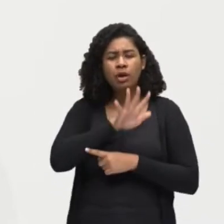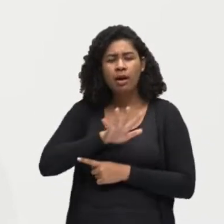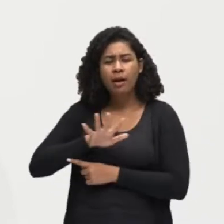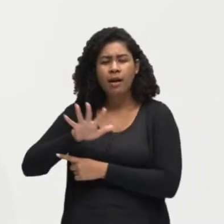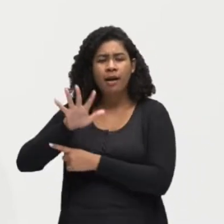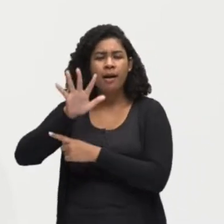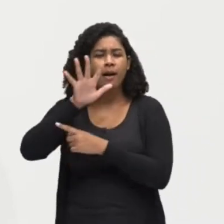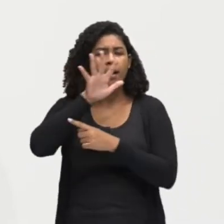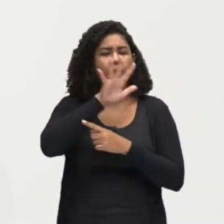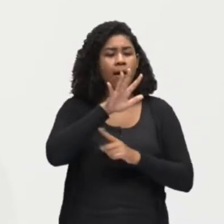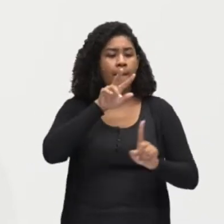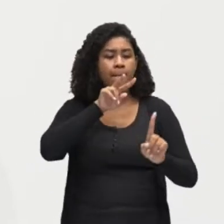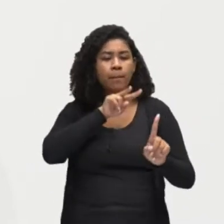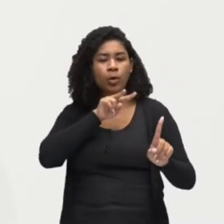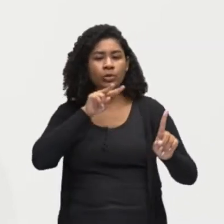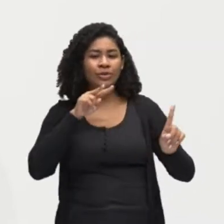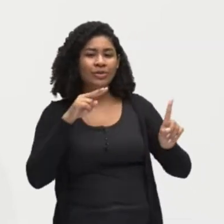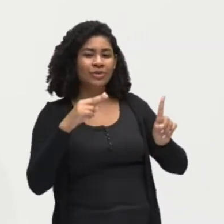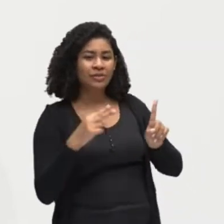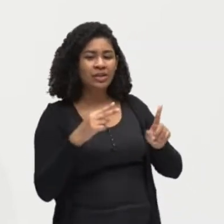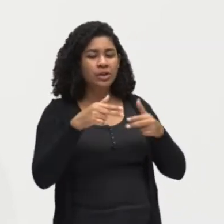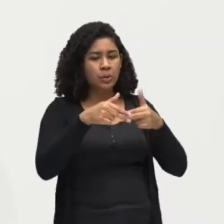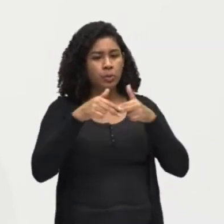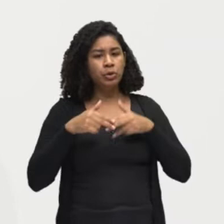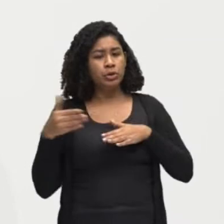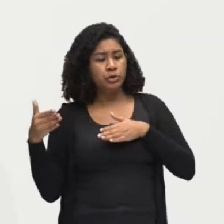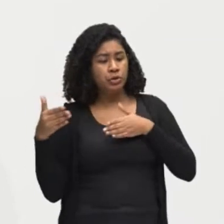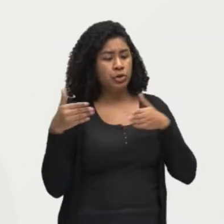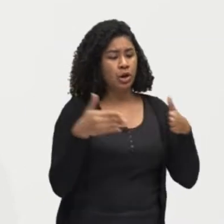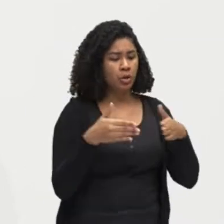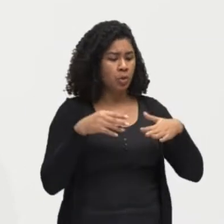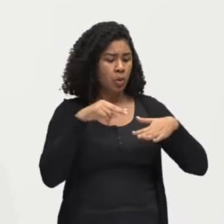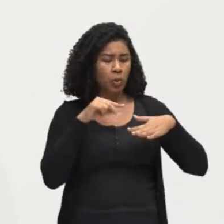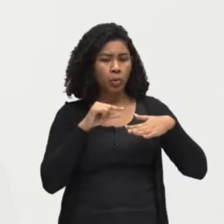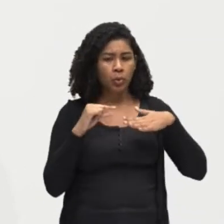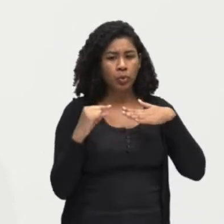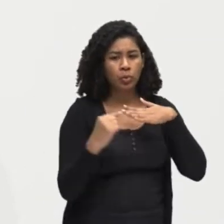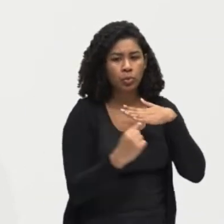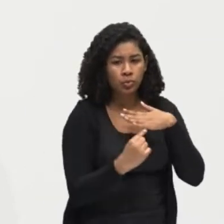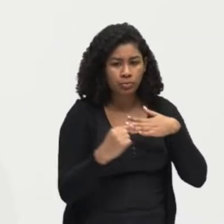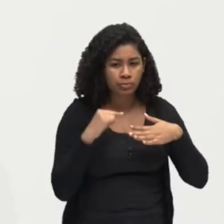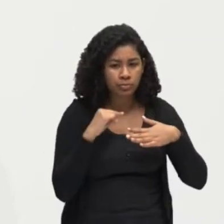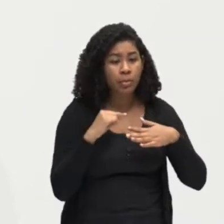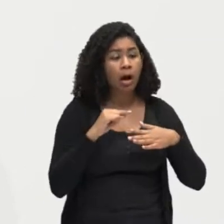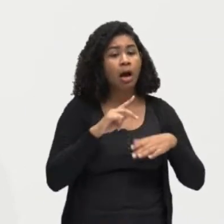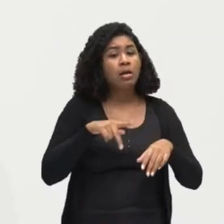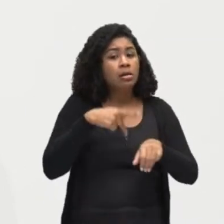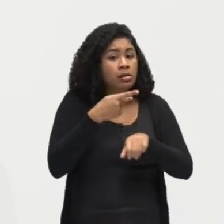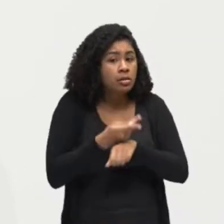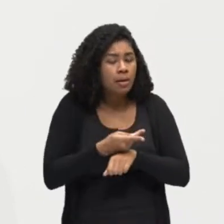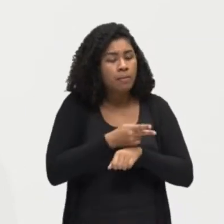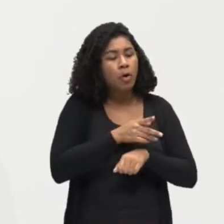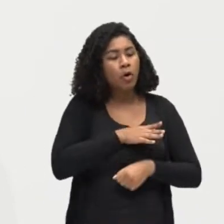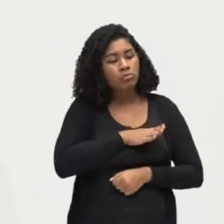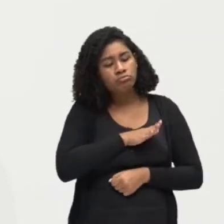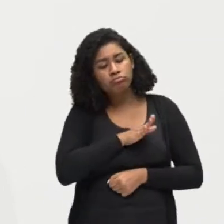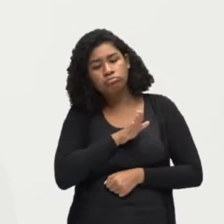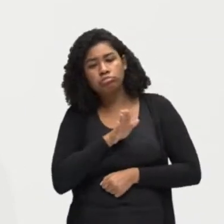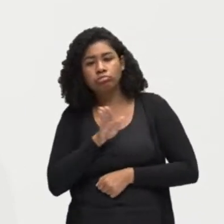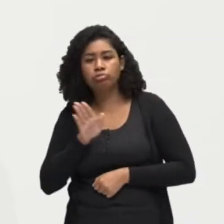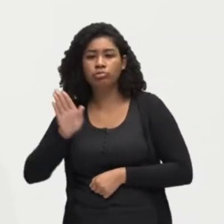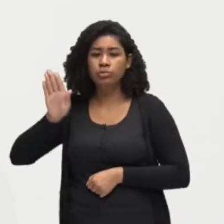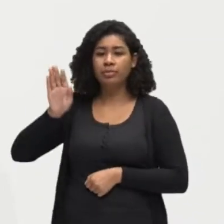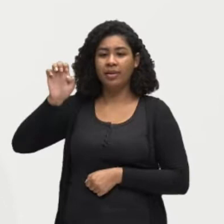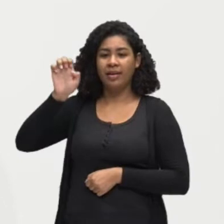então não se tinha. Então, ele vai ali para as Guianas e depois ele vai seguir para a Europa. Então, obviamente que como